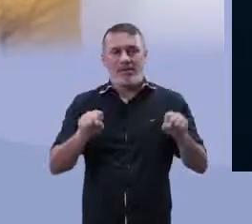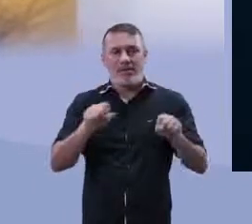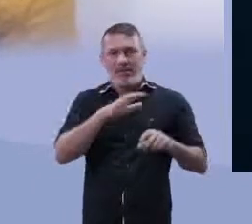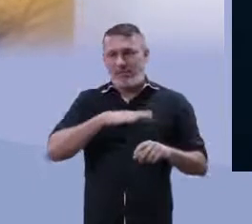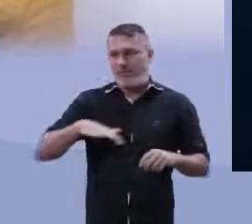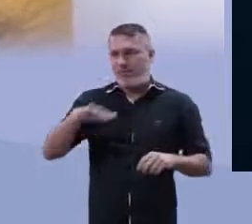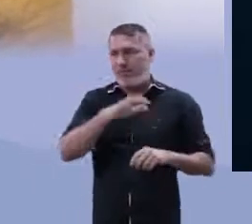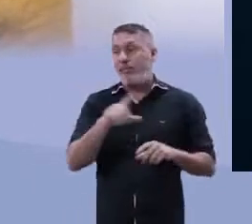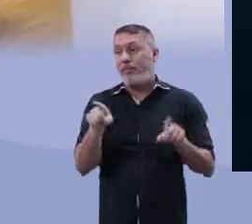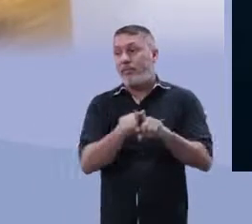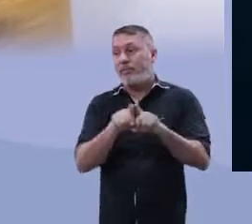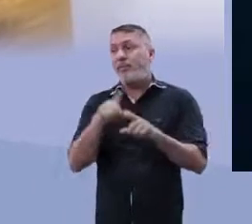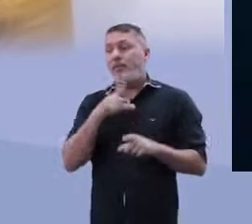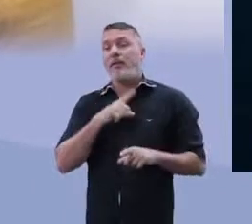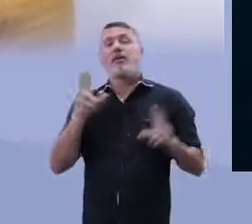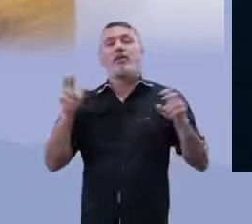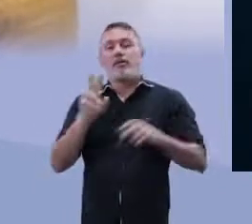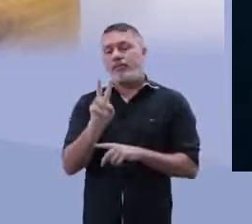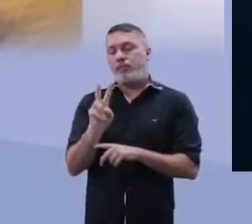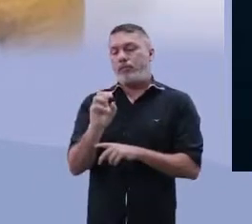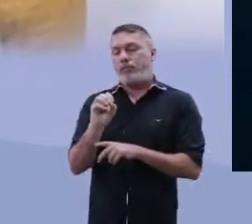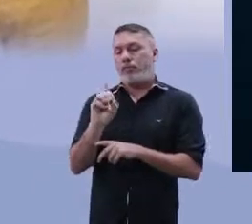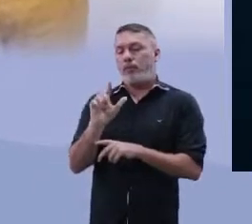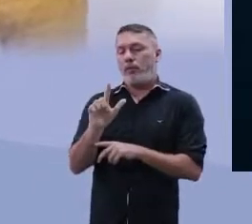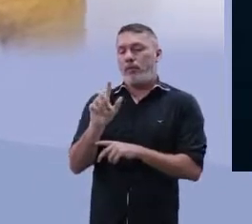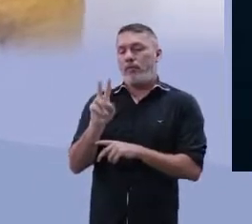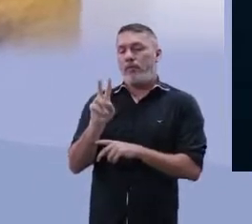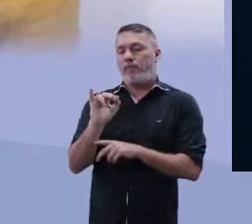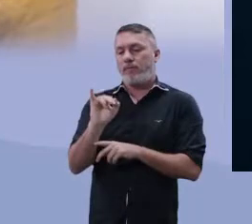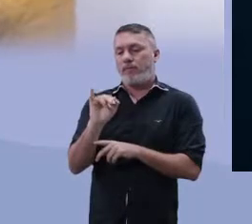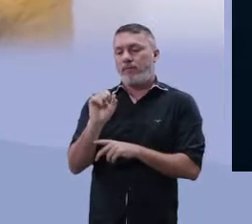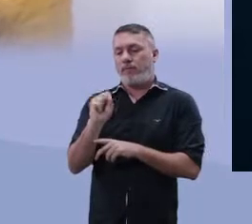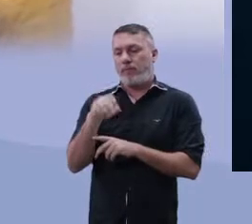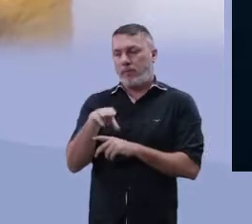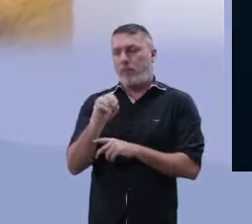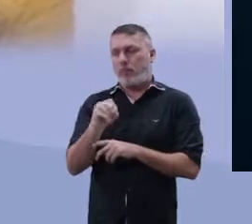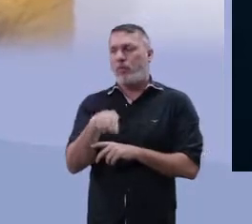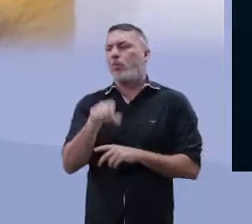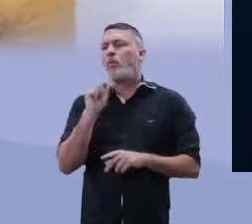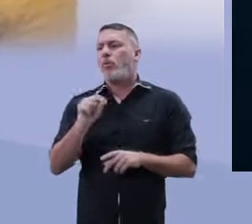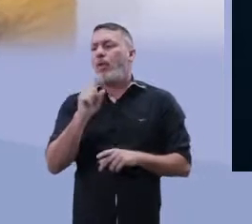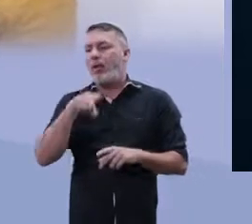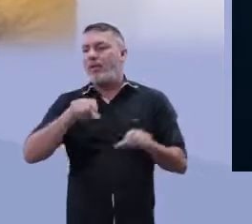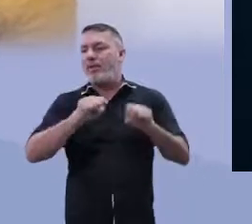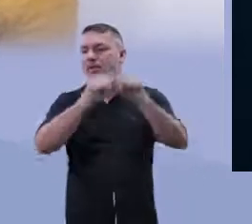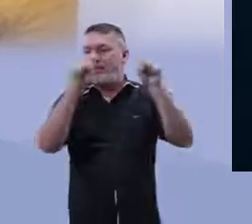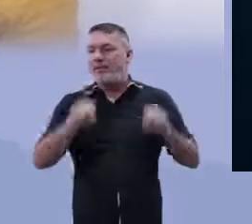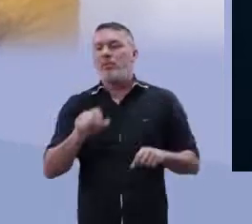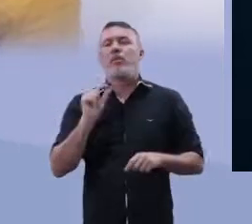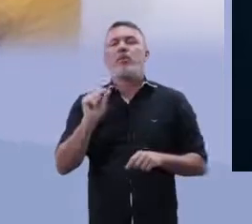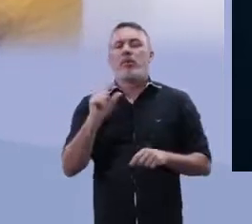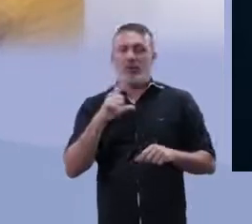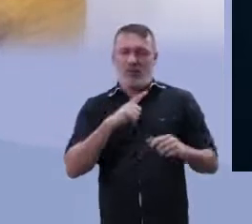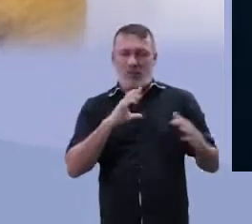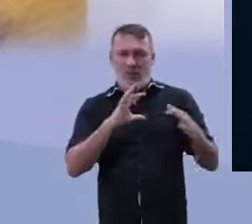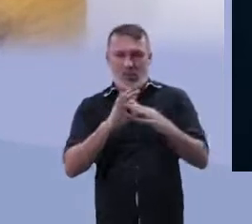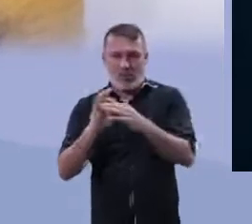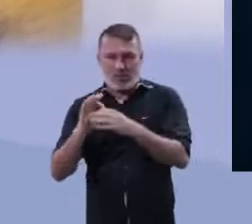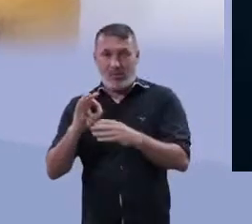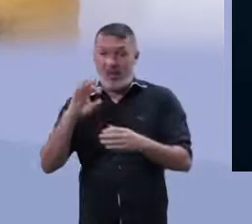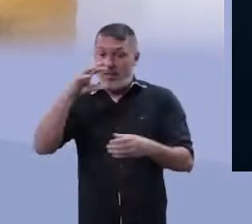temos, né, o digníssimo volvismo. Né, o volvismo ele não é tão aplicado por quê? Né, porque, vamos entender, dentro de um